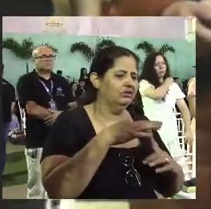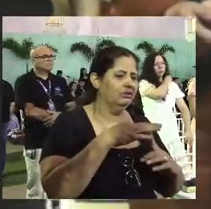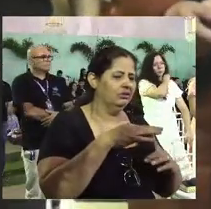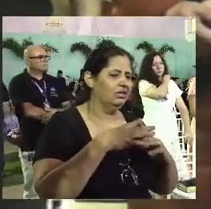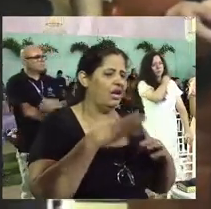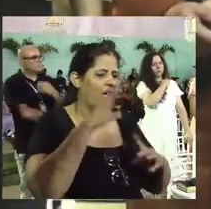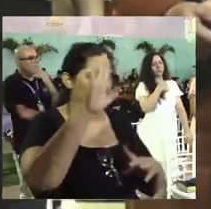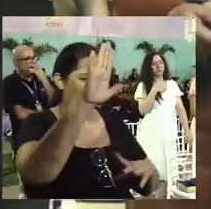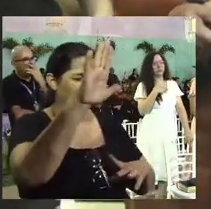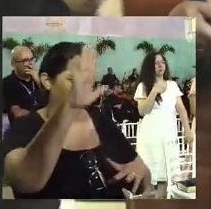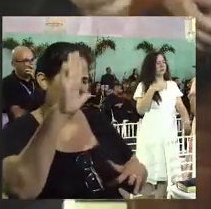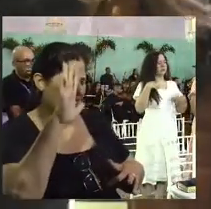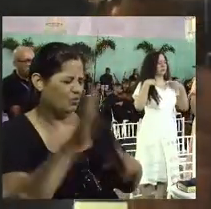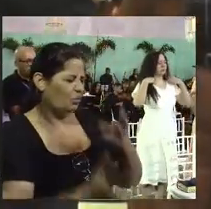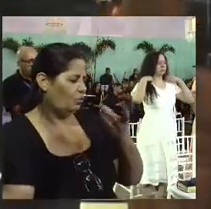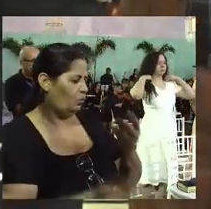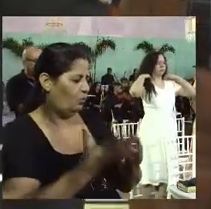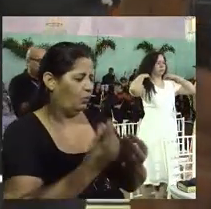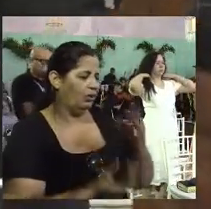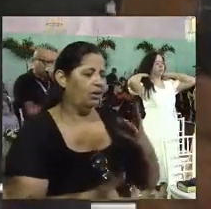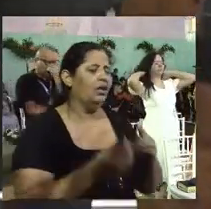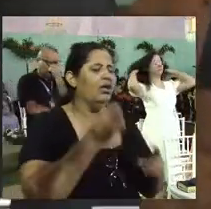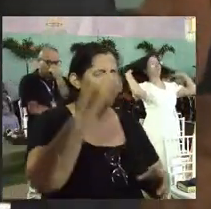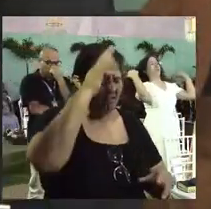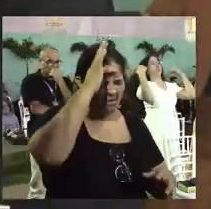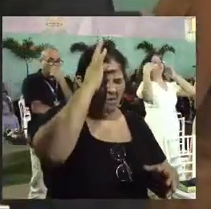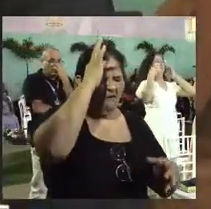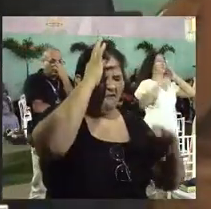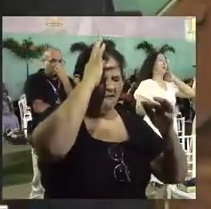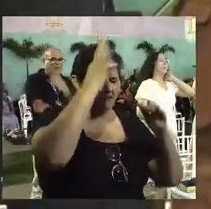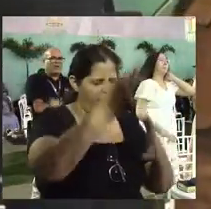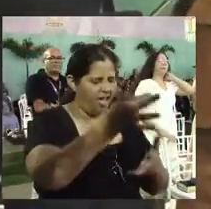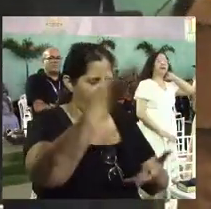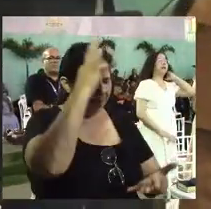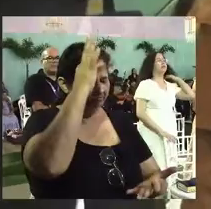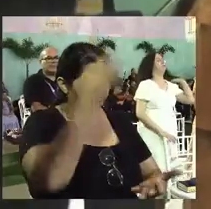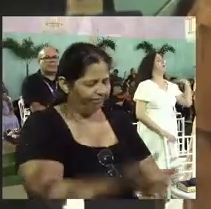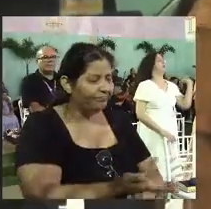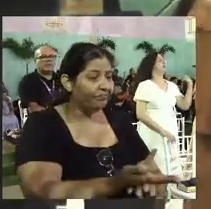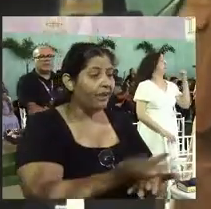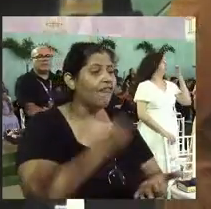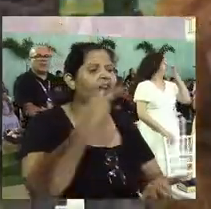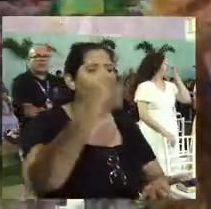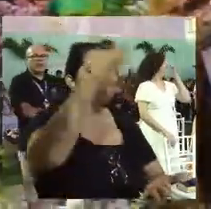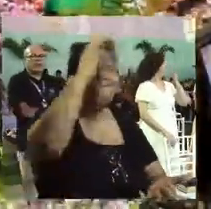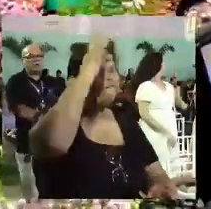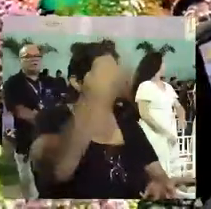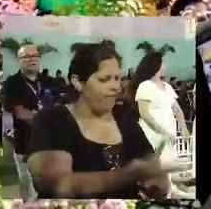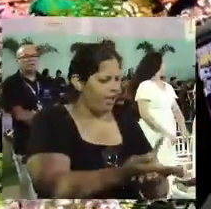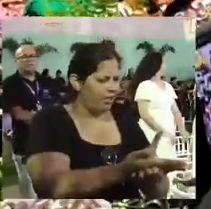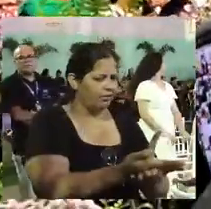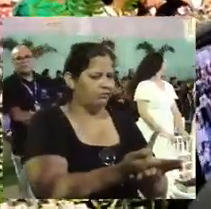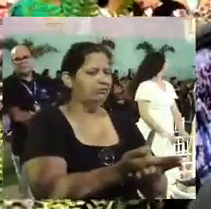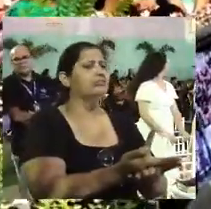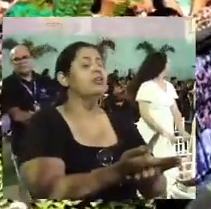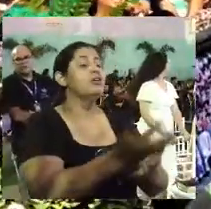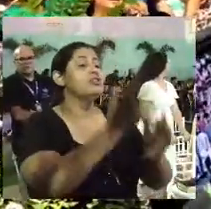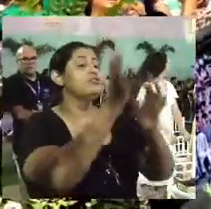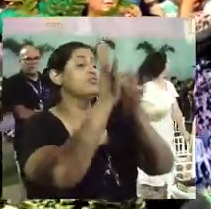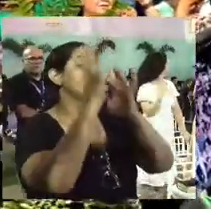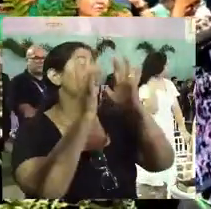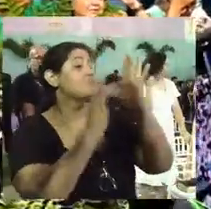de Jesus é quente diga comigo a palavra fé de café mais alto fé siga